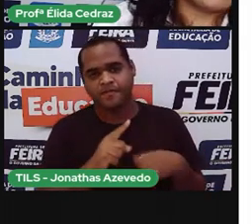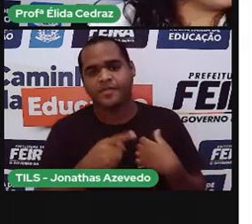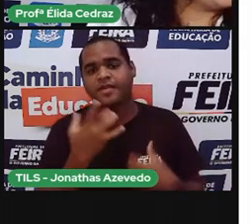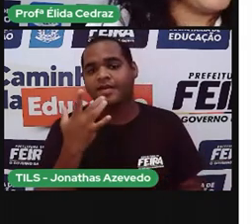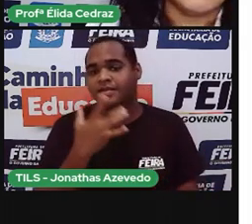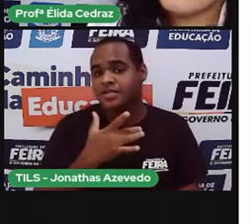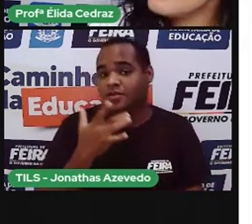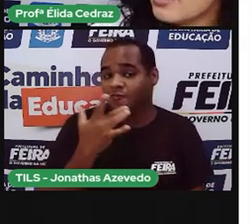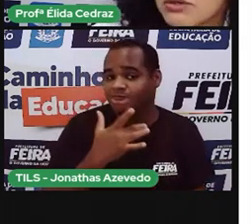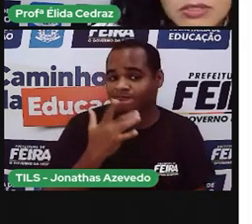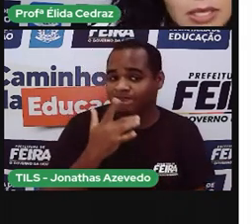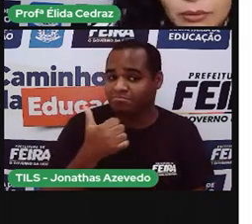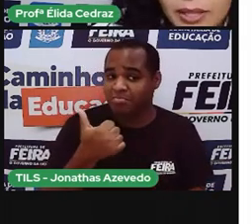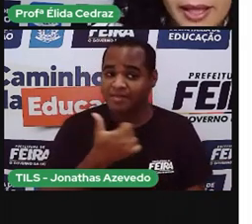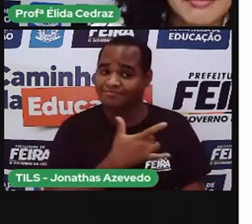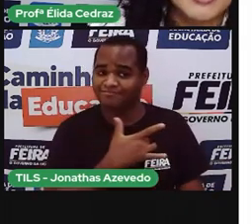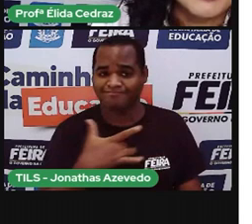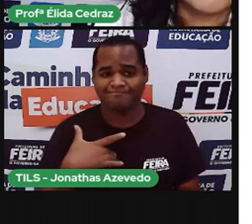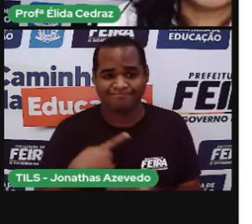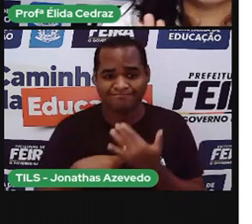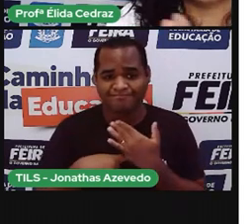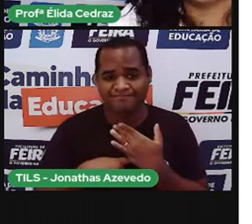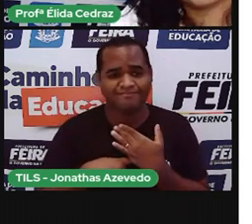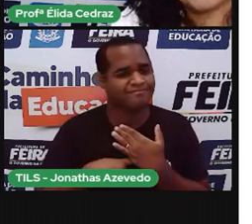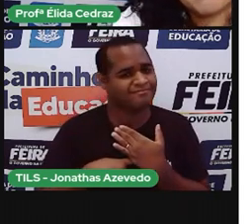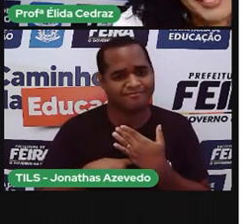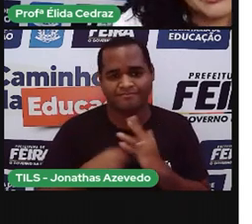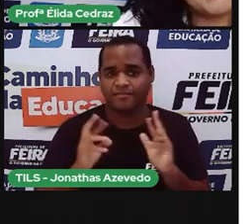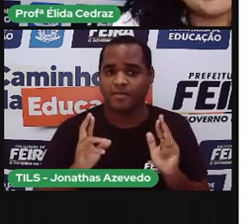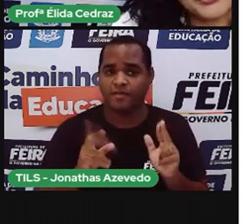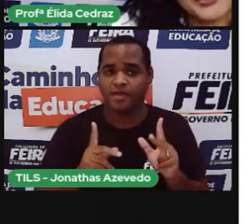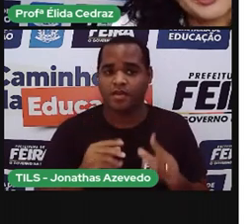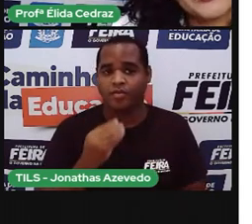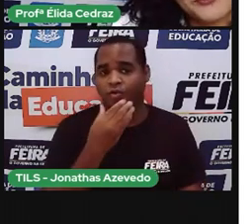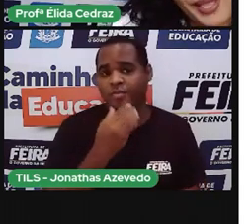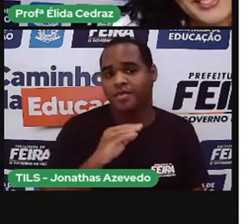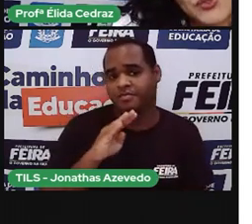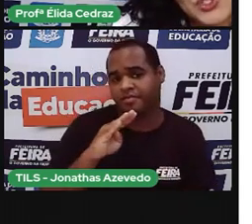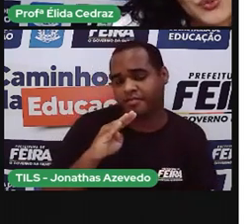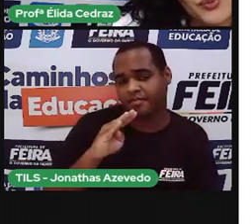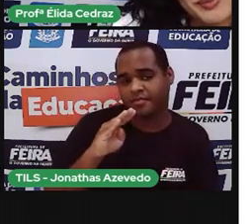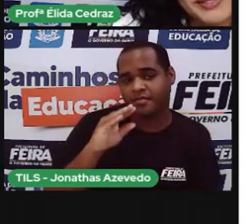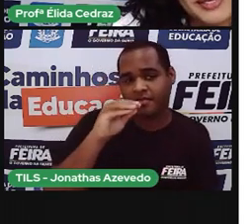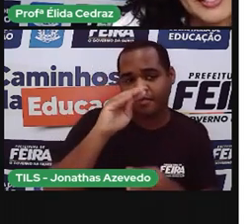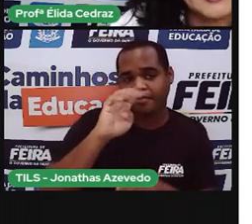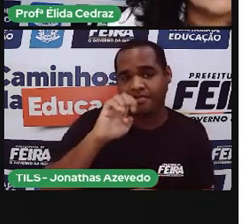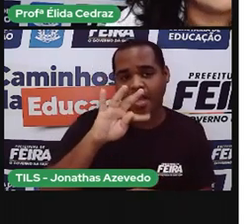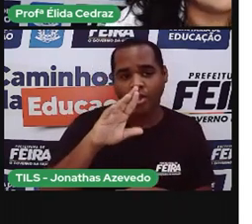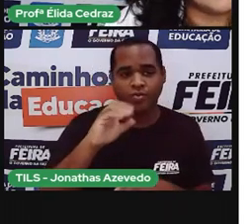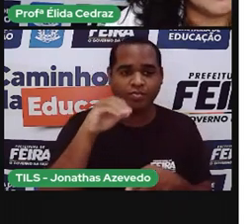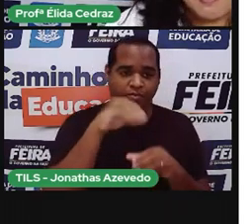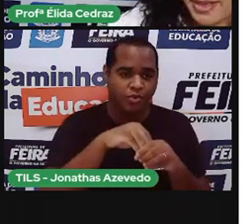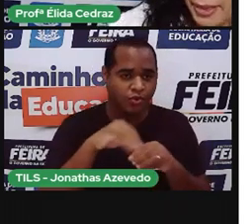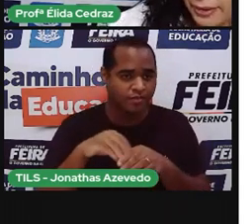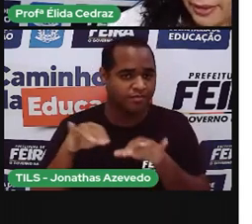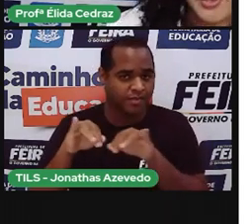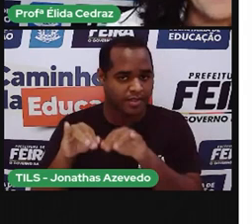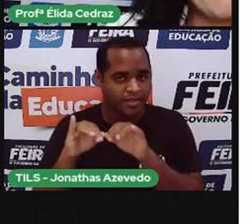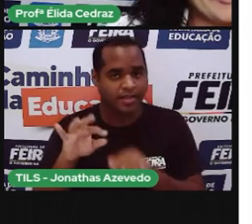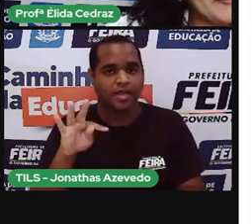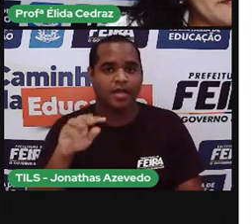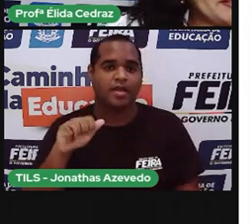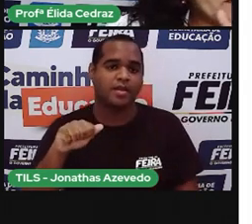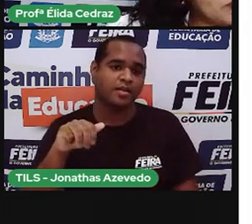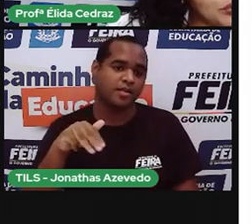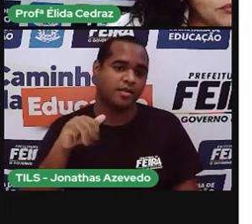gostosas, porém não saudáveis, Beto botou no carrinho de compra dele. E Tamara é